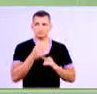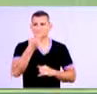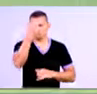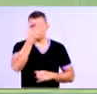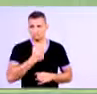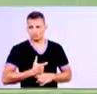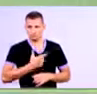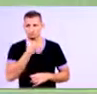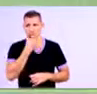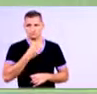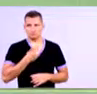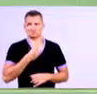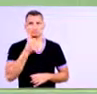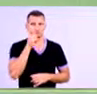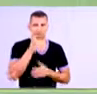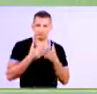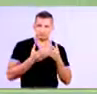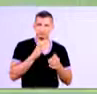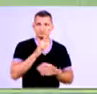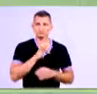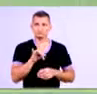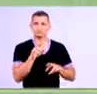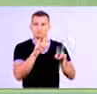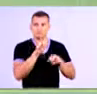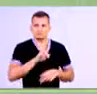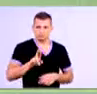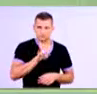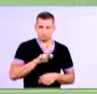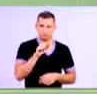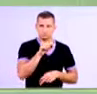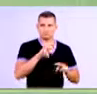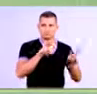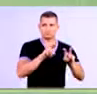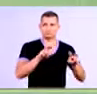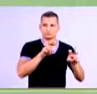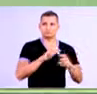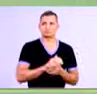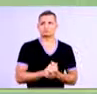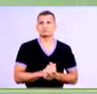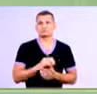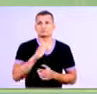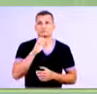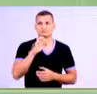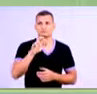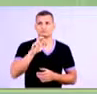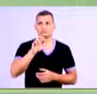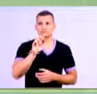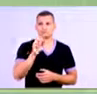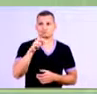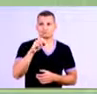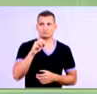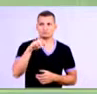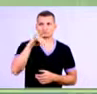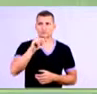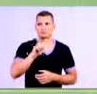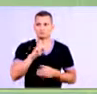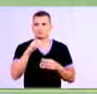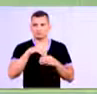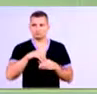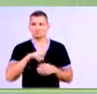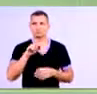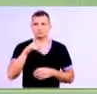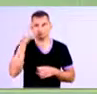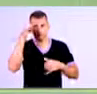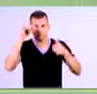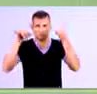utilizar desses recursos. A ergonomia, então, ela procura evitar problemas de fadiga, lesões,